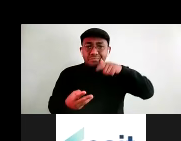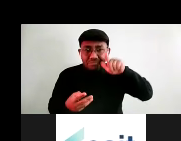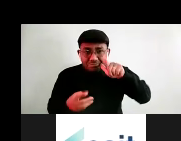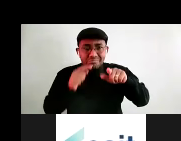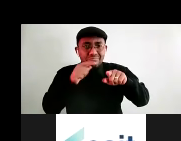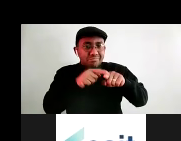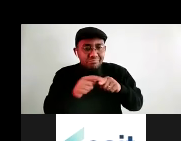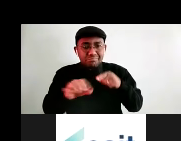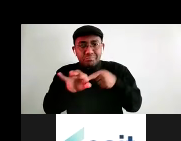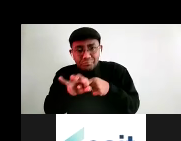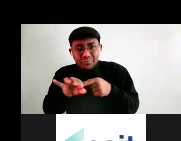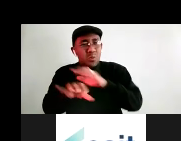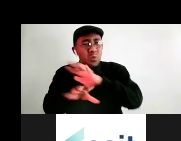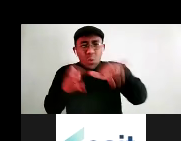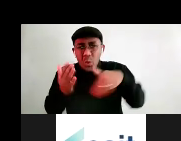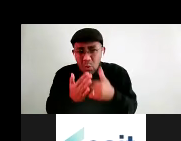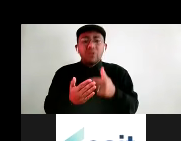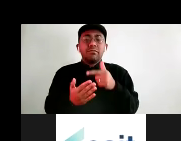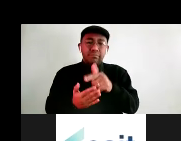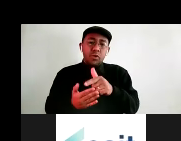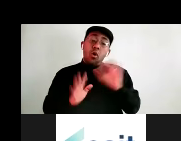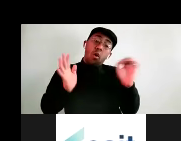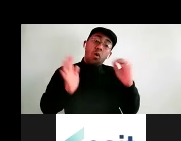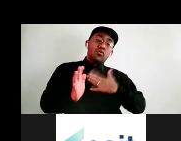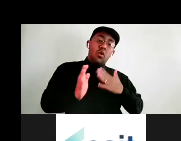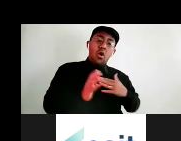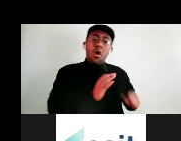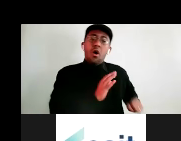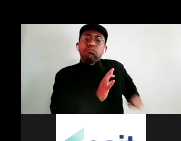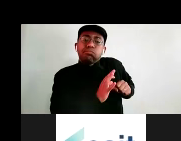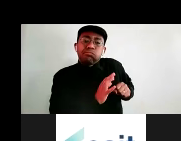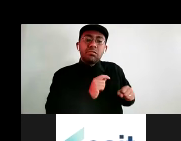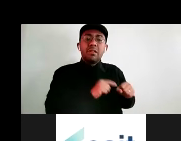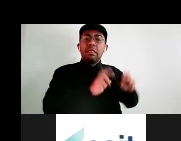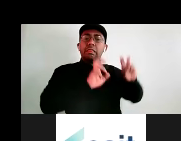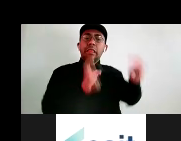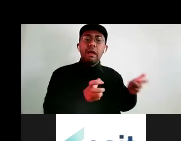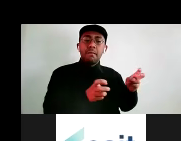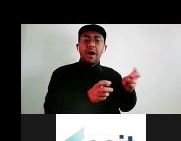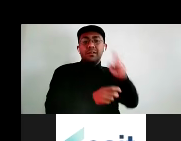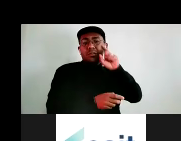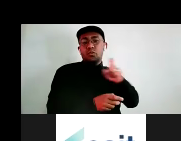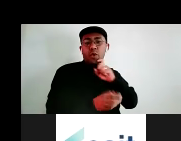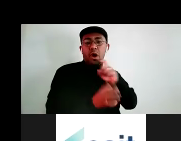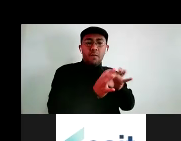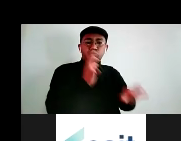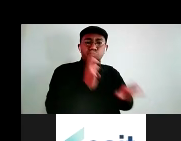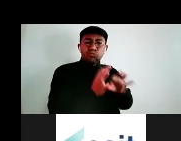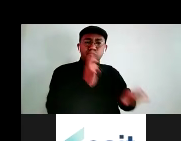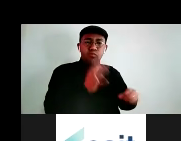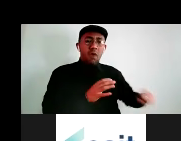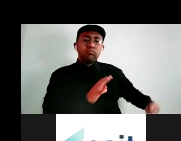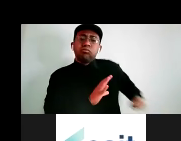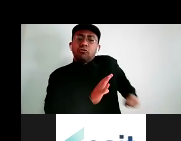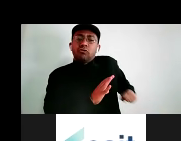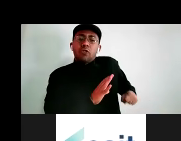brinquedo sexual que não seja desinfectado, limpo, que tenha sido usado previamente com a mesma pessoa ou com outras pessoas ou durante o